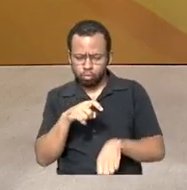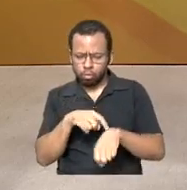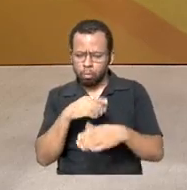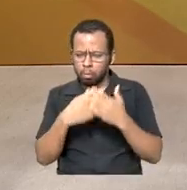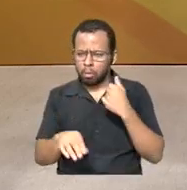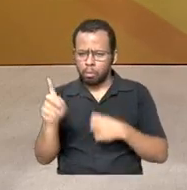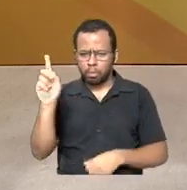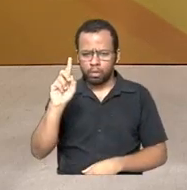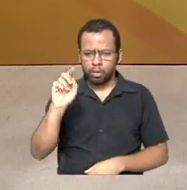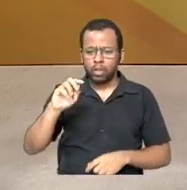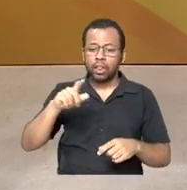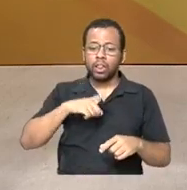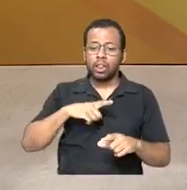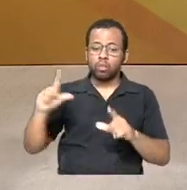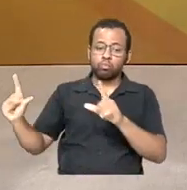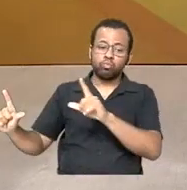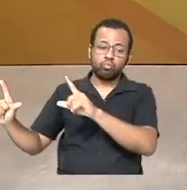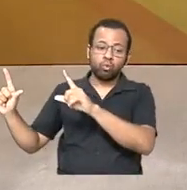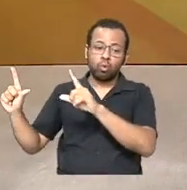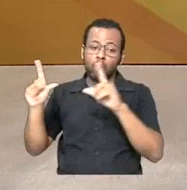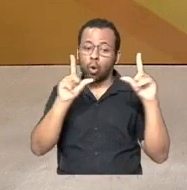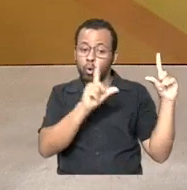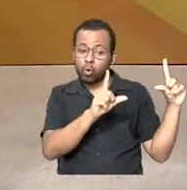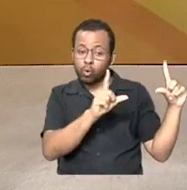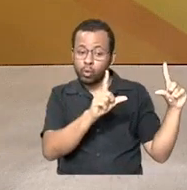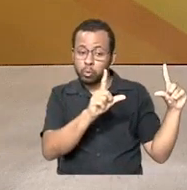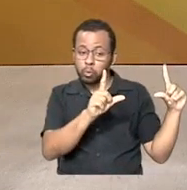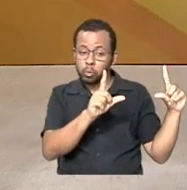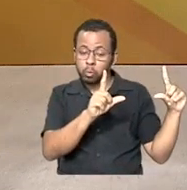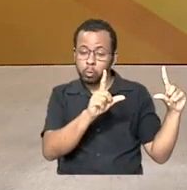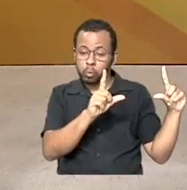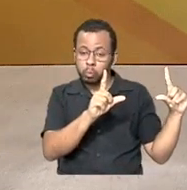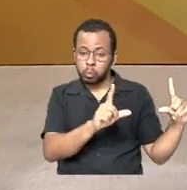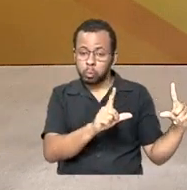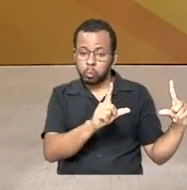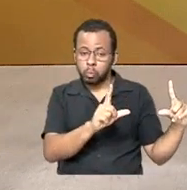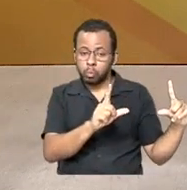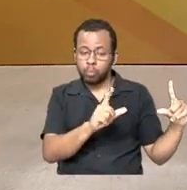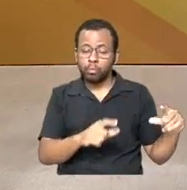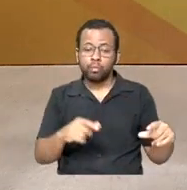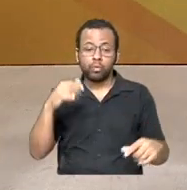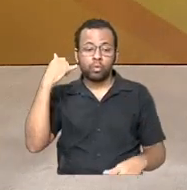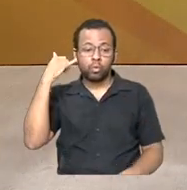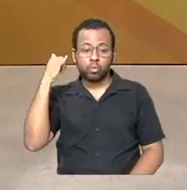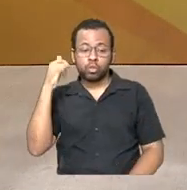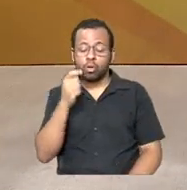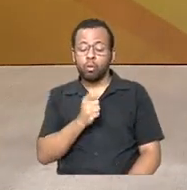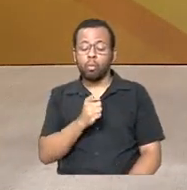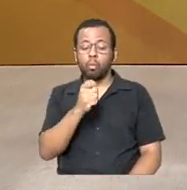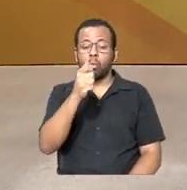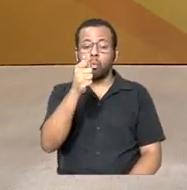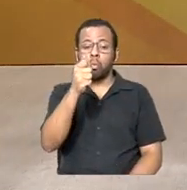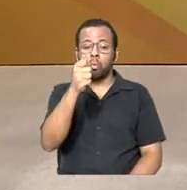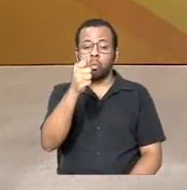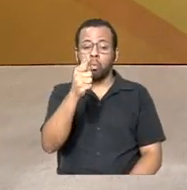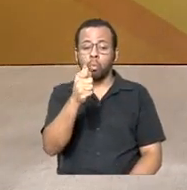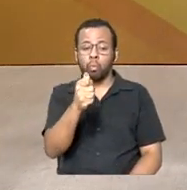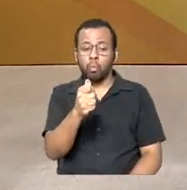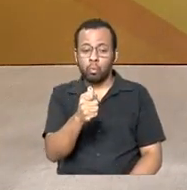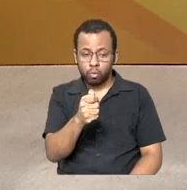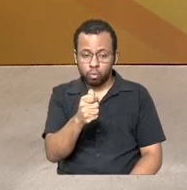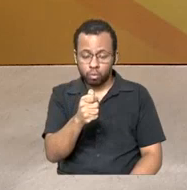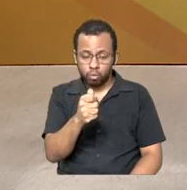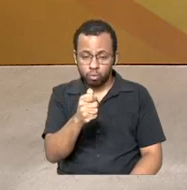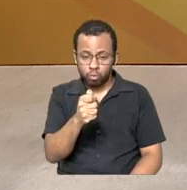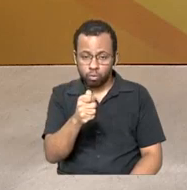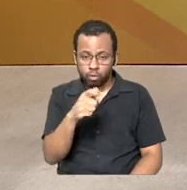viu a verdade tem um QR code para cá tá vendo ali ó ele tá aqui ó embaixo você pega a câmera do seu celular você vai lá e aponta